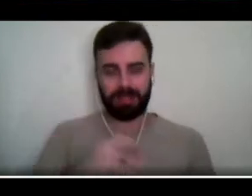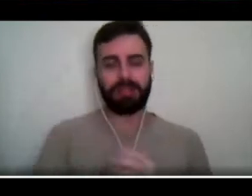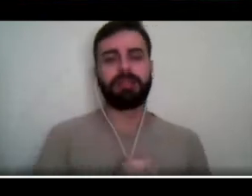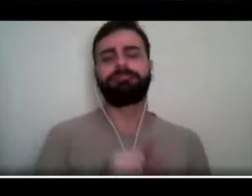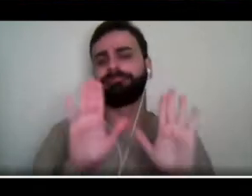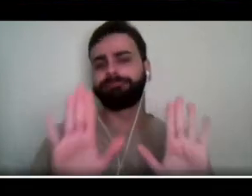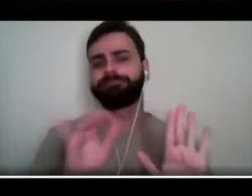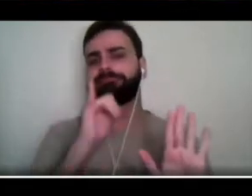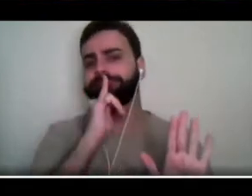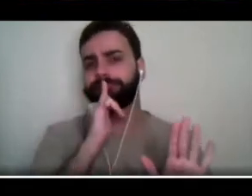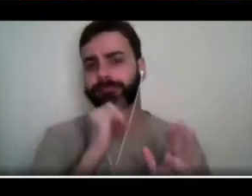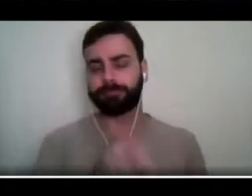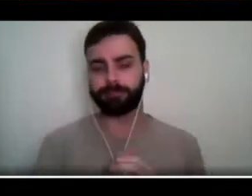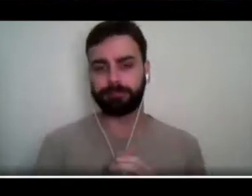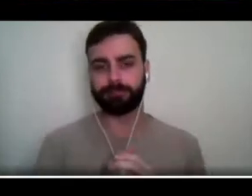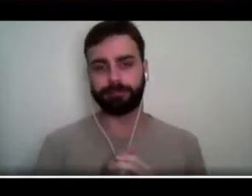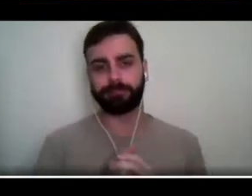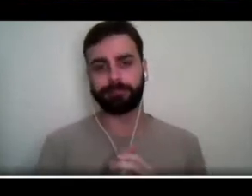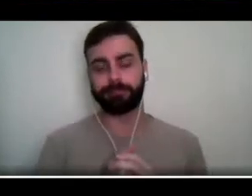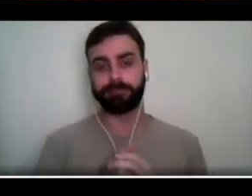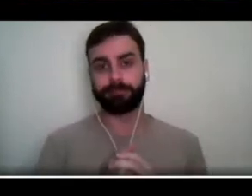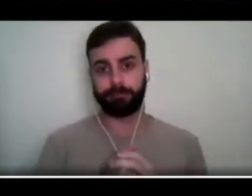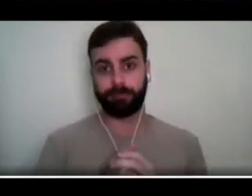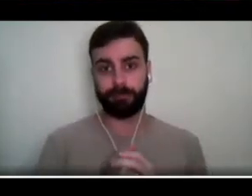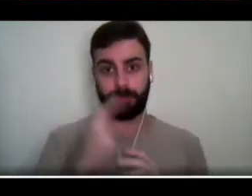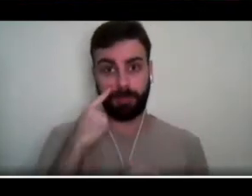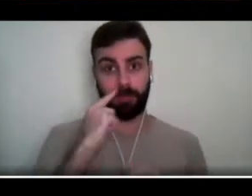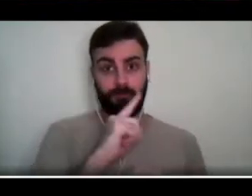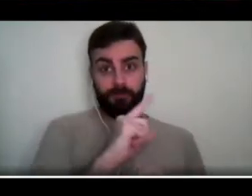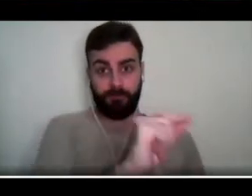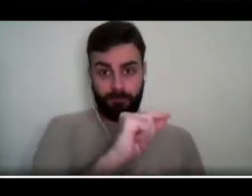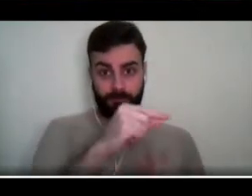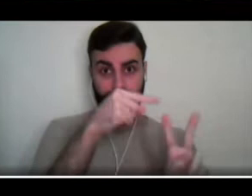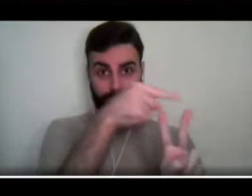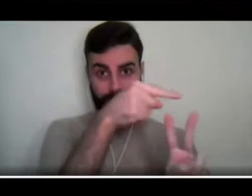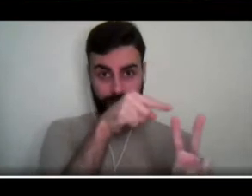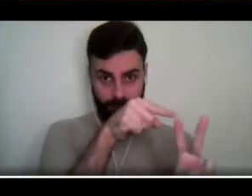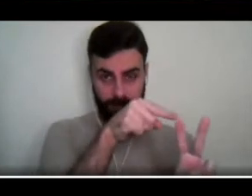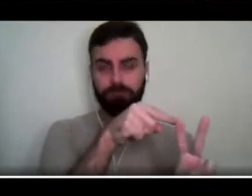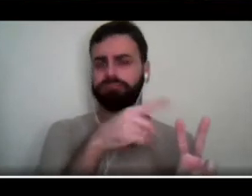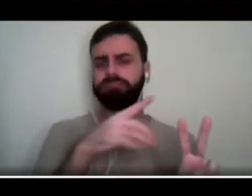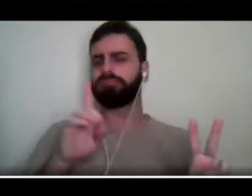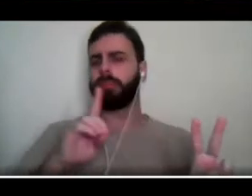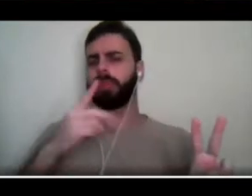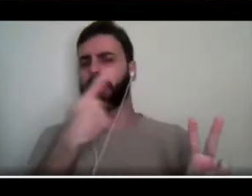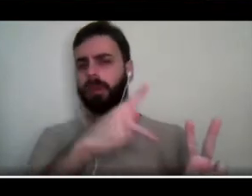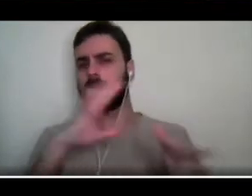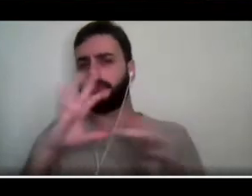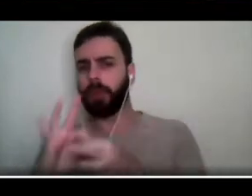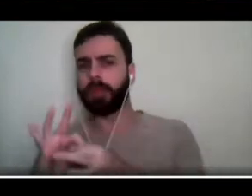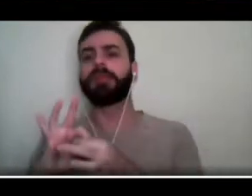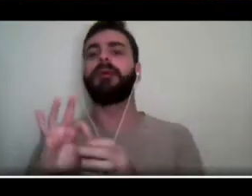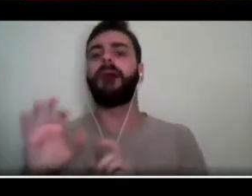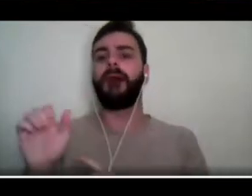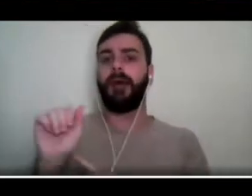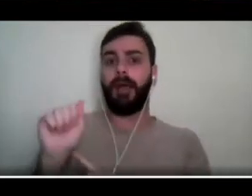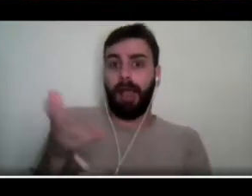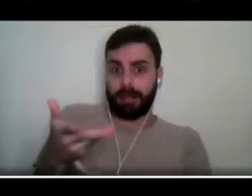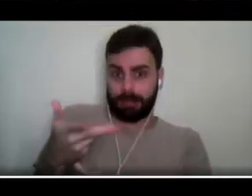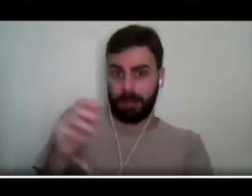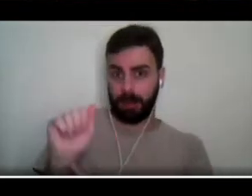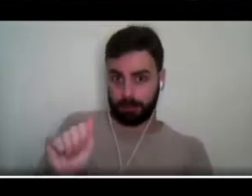no caso do vetor velocidade, cuja derivada é o vetor aceleração,